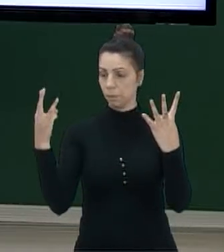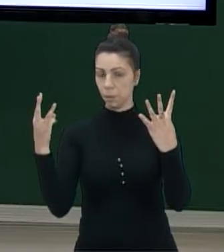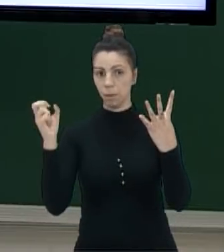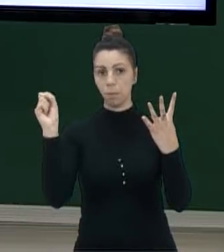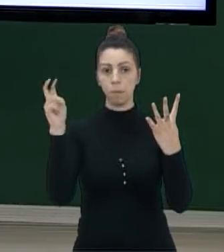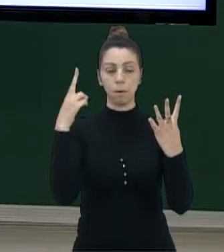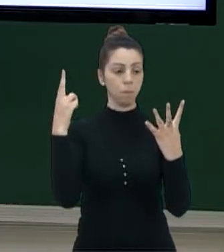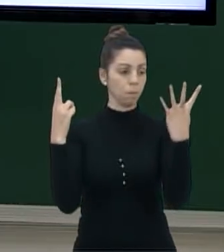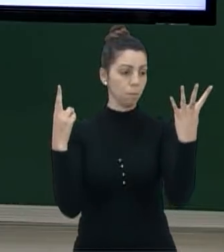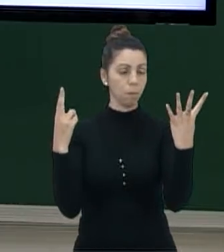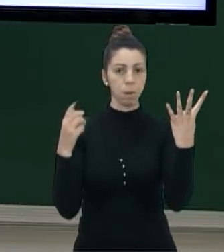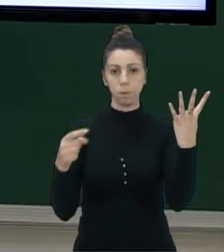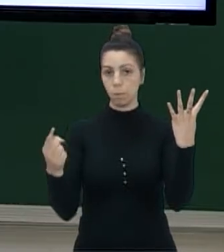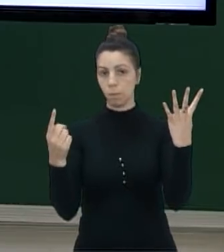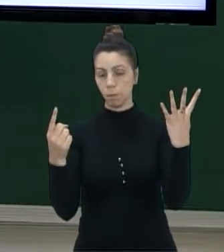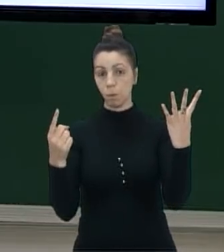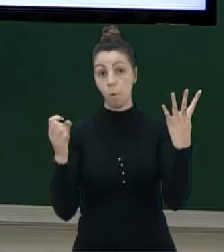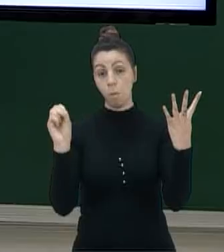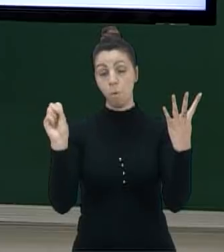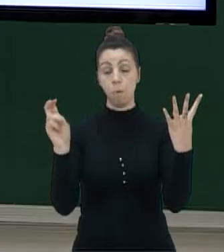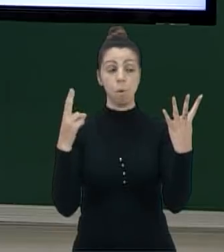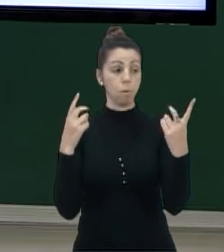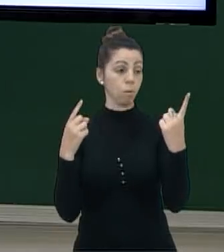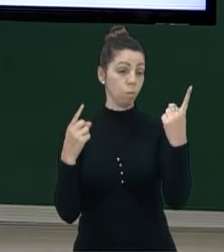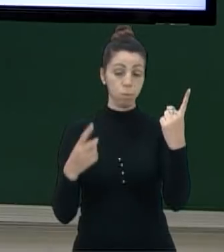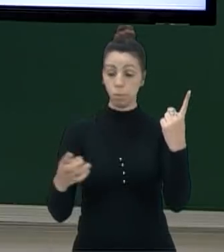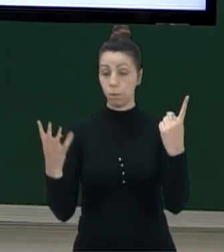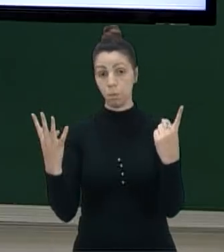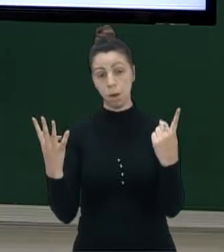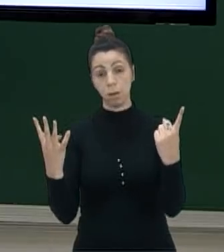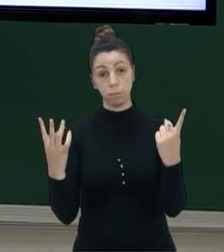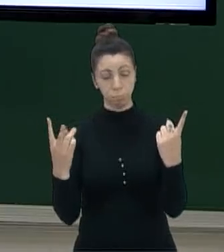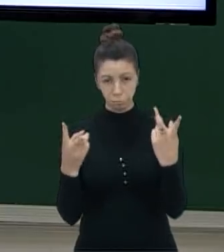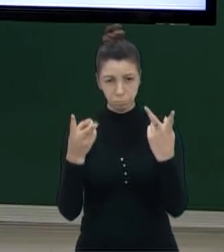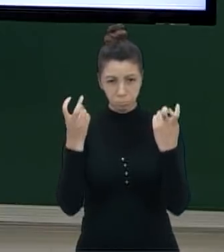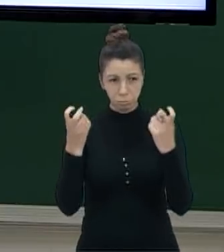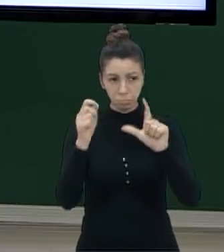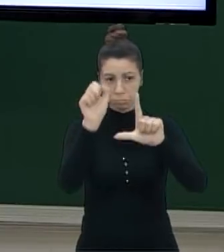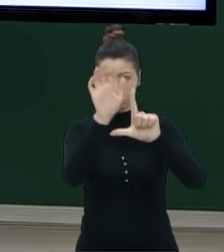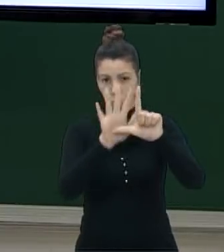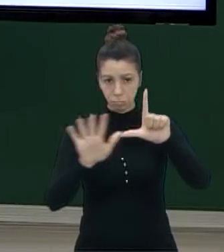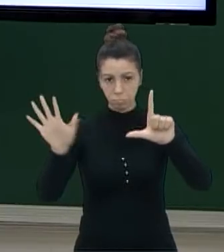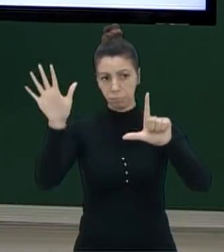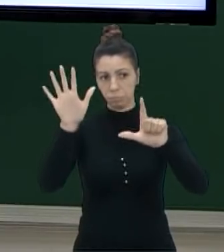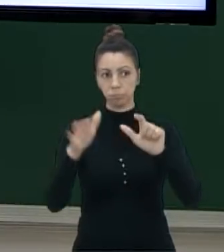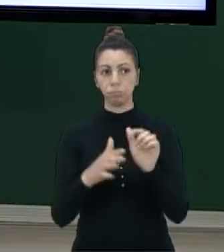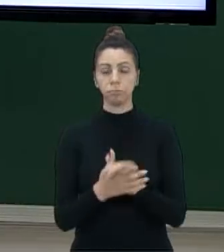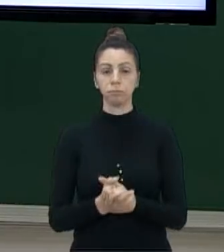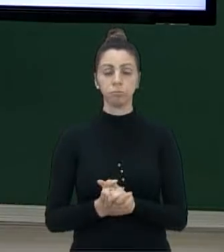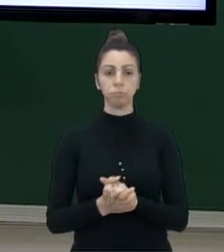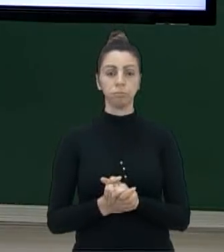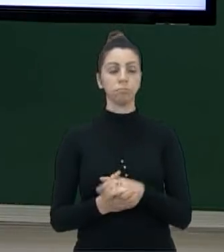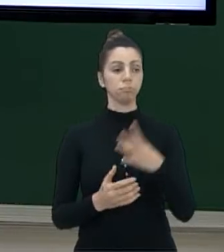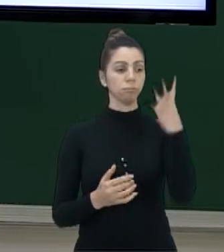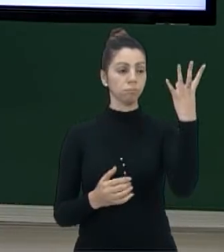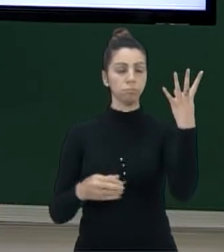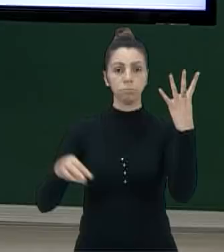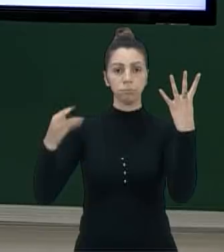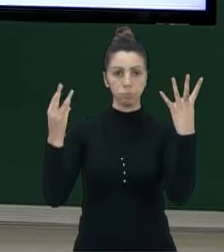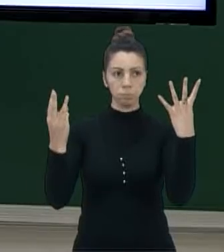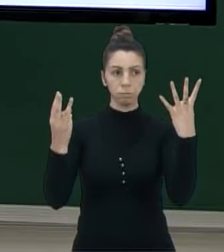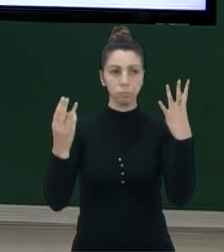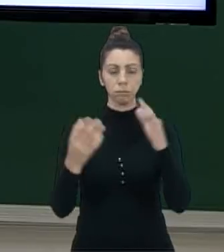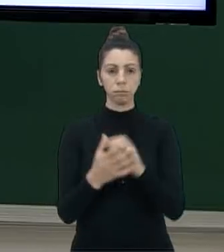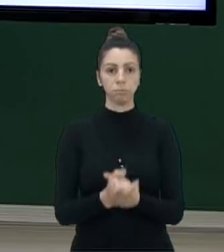4 e 1, ou 1 e 4. Vamos verificar aqui, ó, a primeira, 4 e 3.